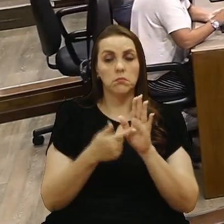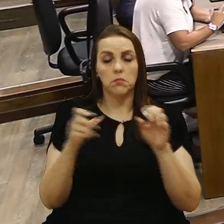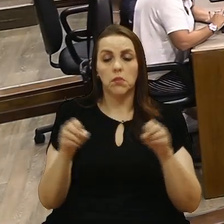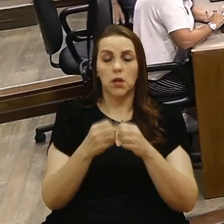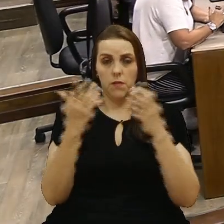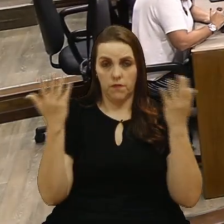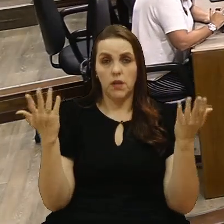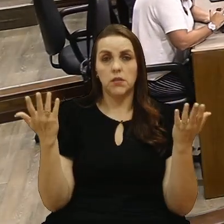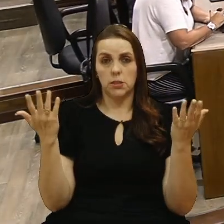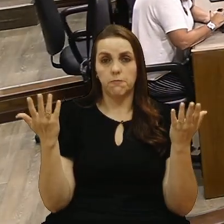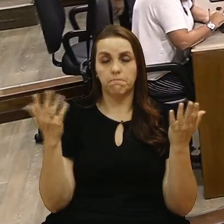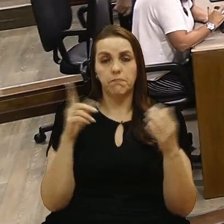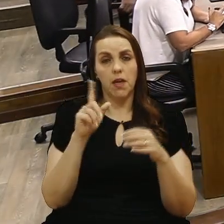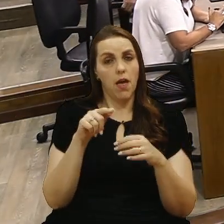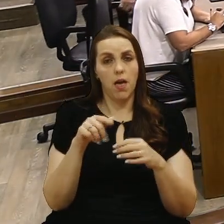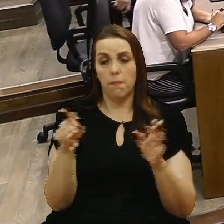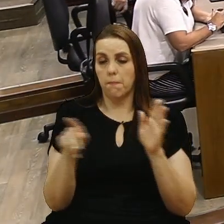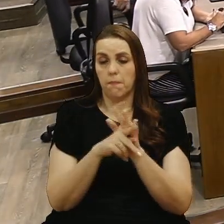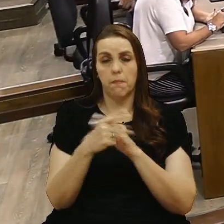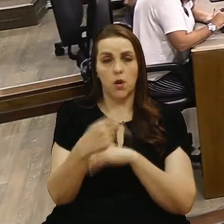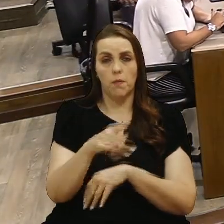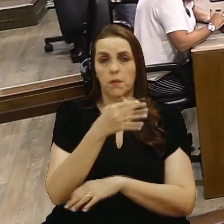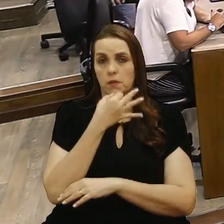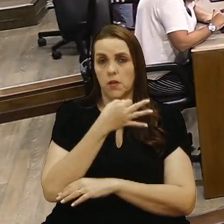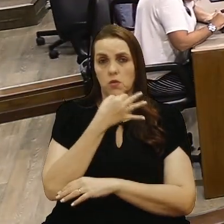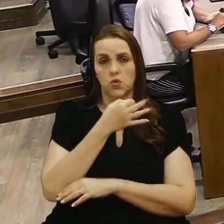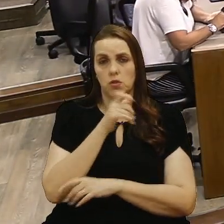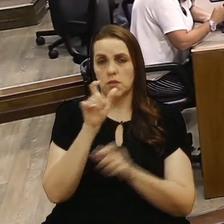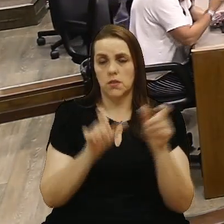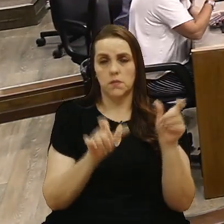festa é dos caxienses.